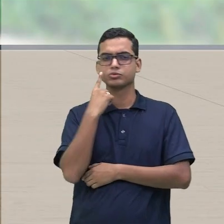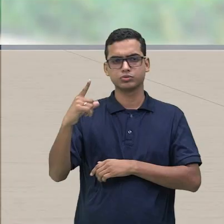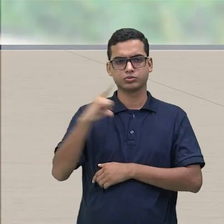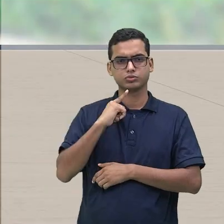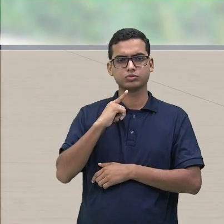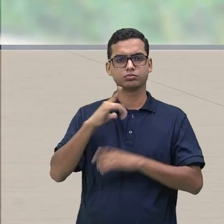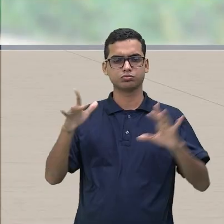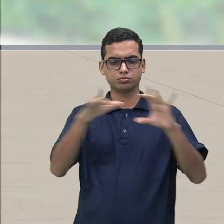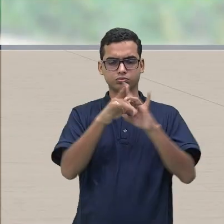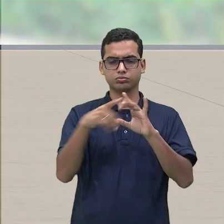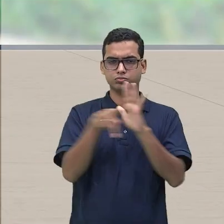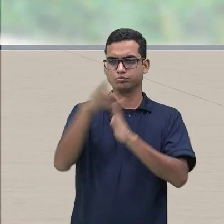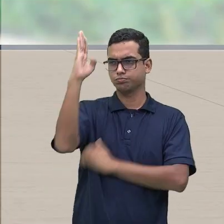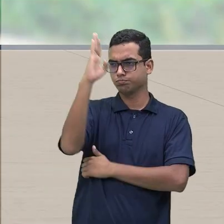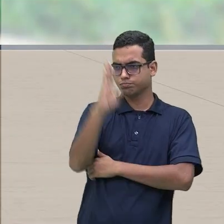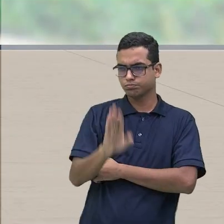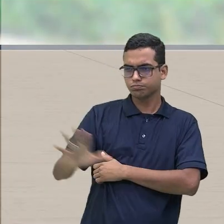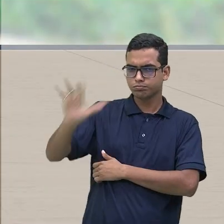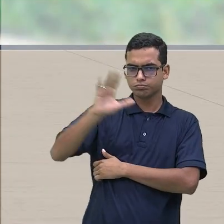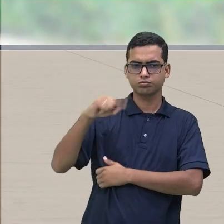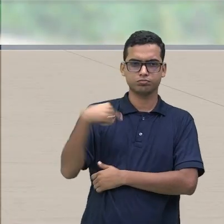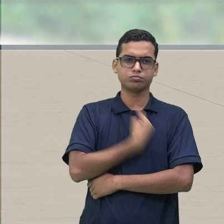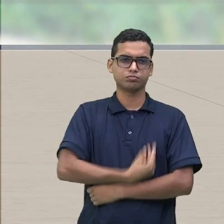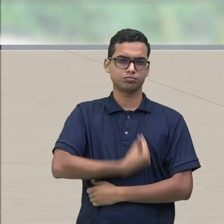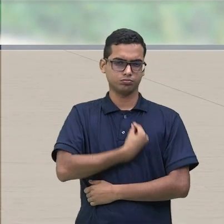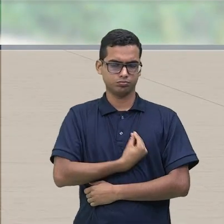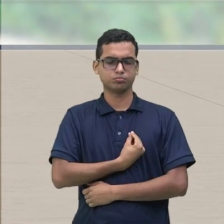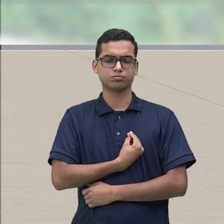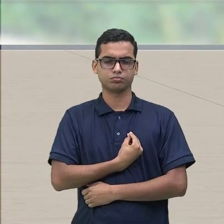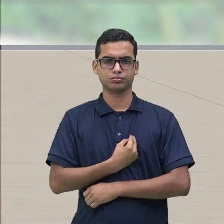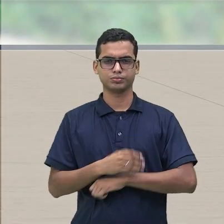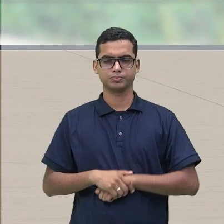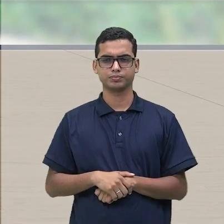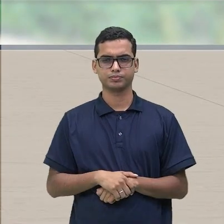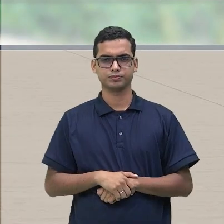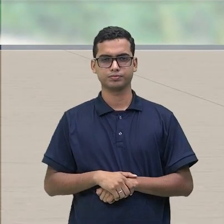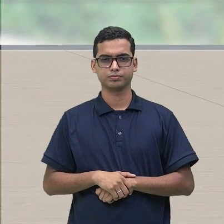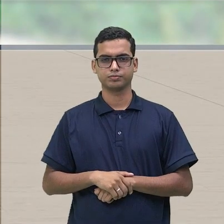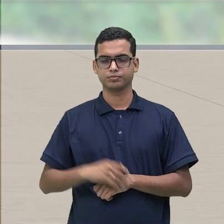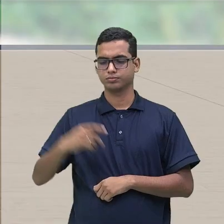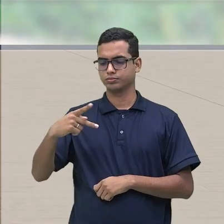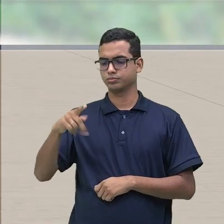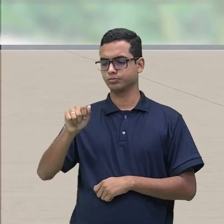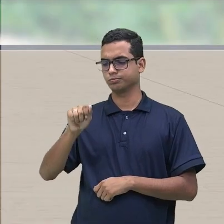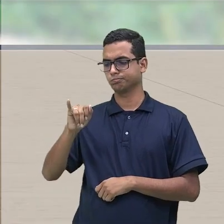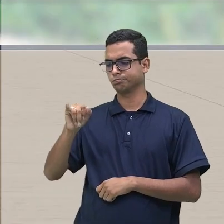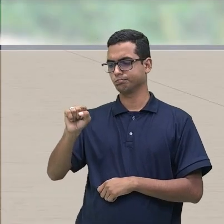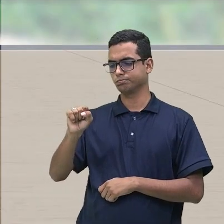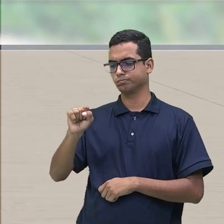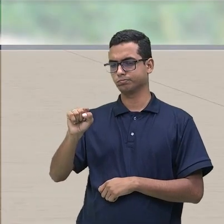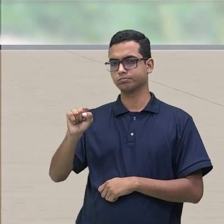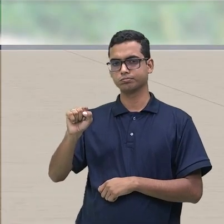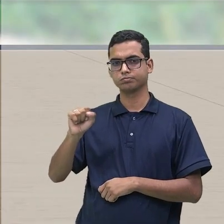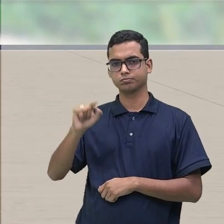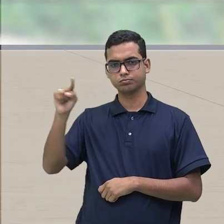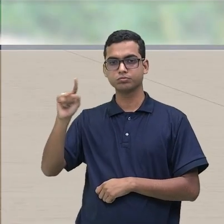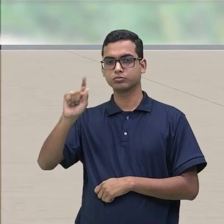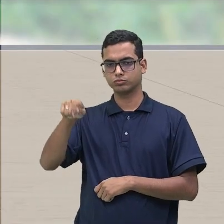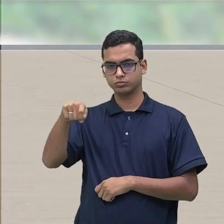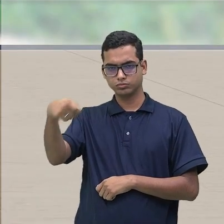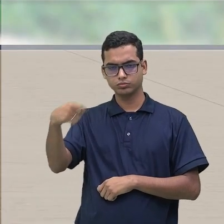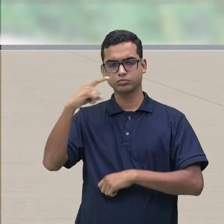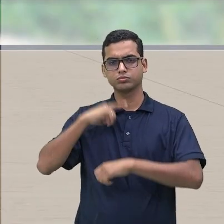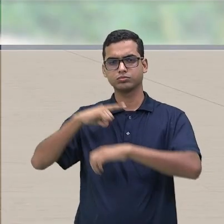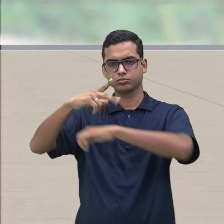também um lugar de vivência, no caso, o nosso país. Então, o país, gente, ele vai ser um território, né,